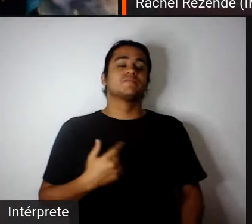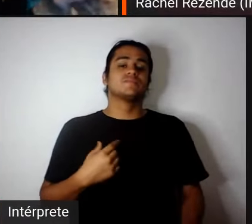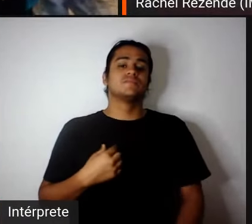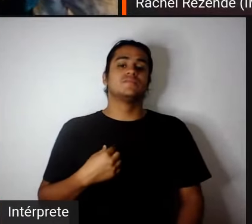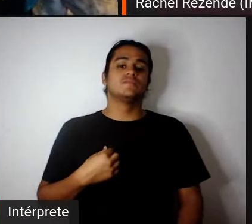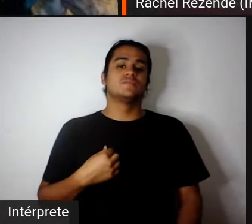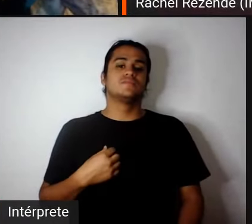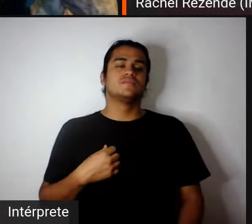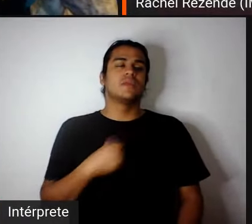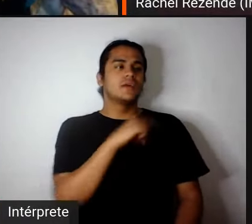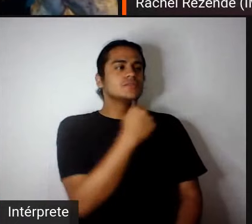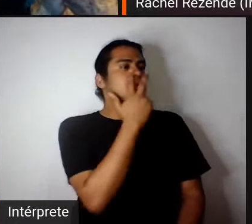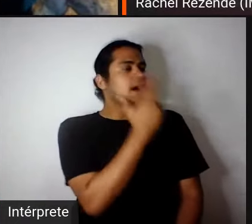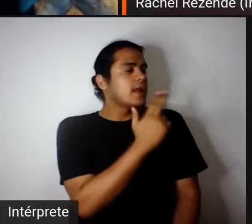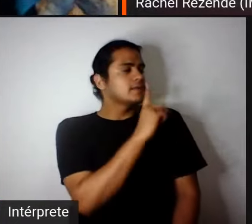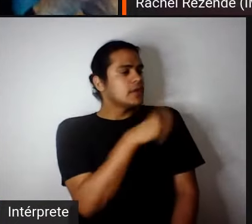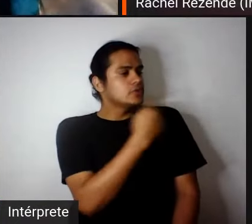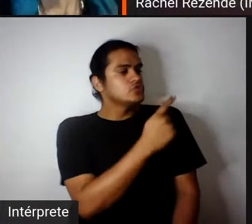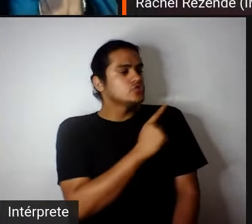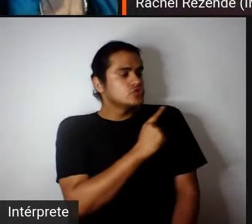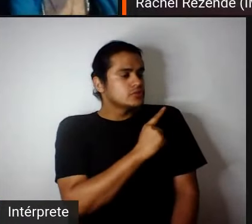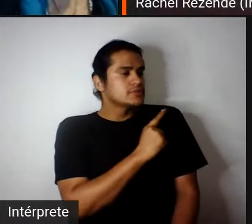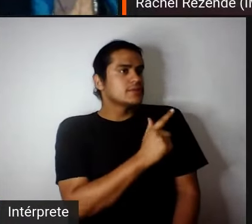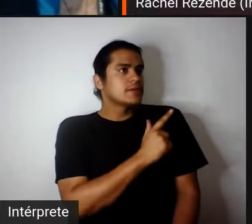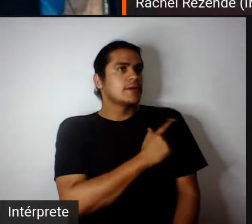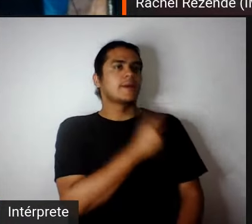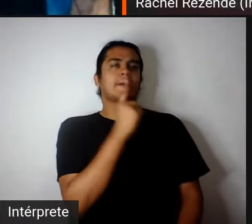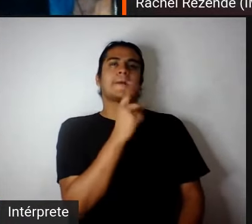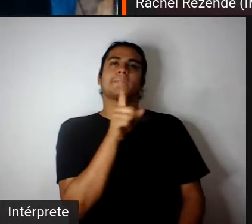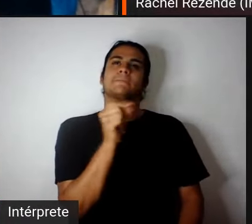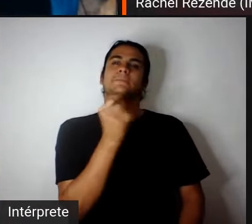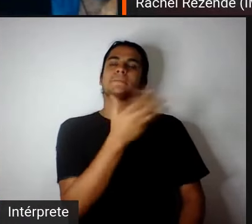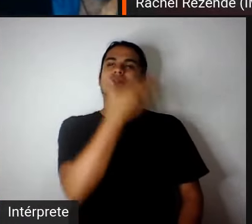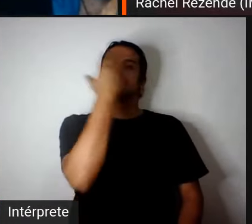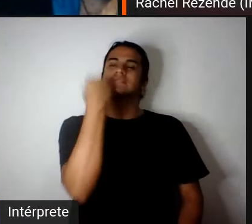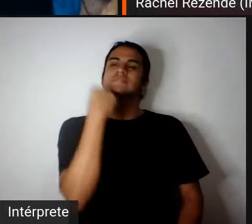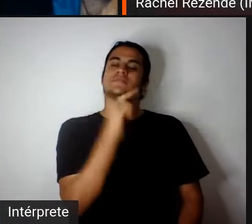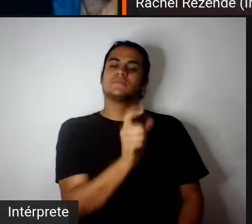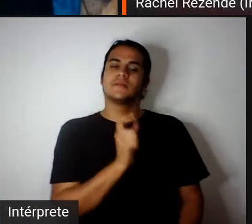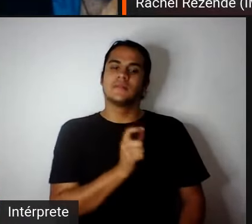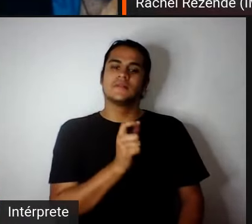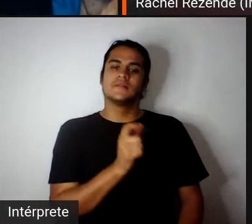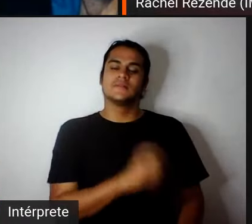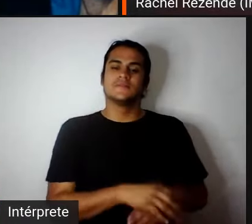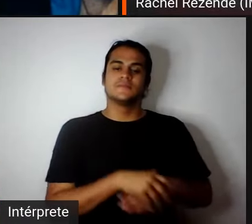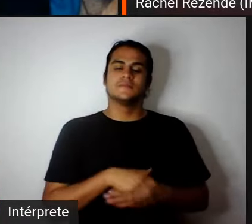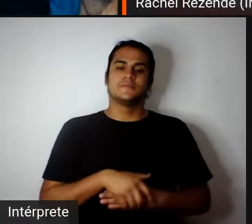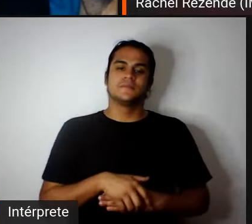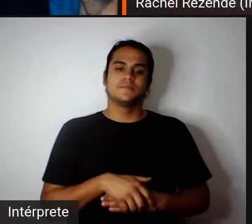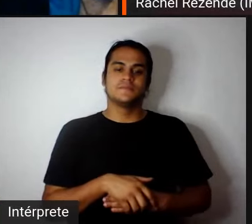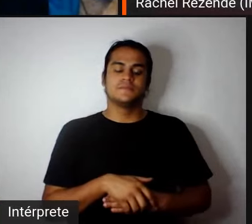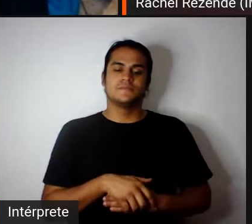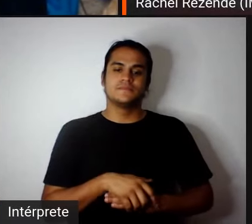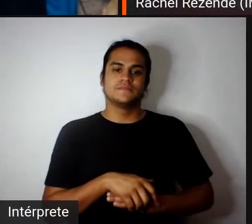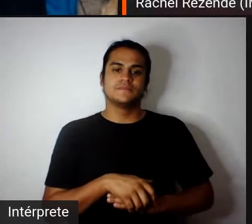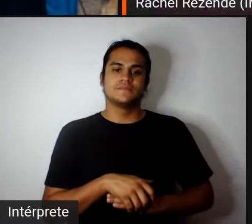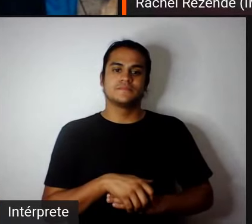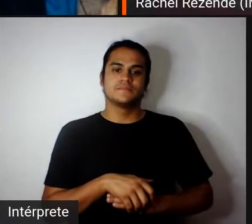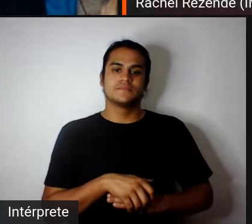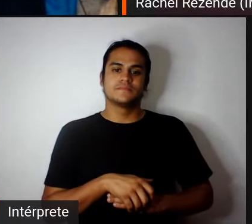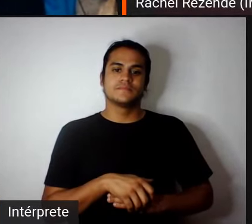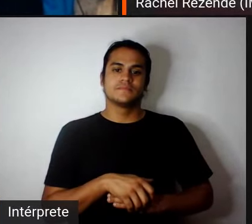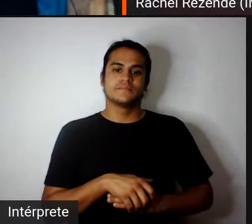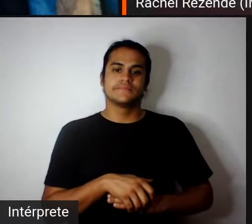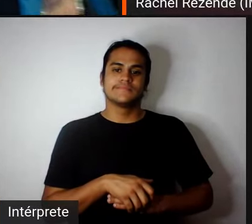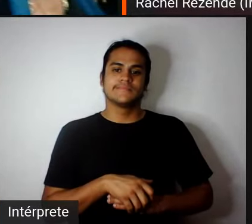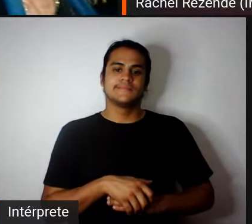tem essa espécie de... Como se chama essa palavra? Eu pus aqui, que eu acho importante, eu não me lembro como se chama. Quando